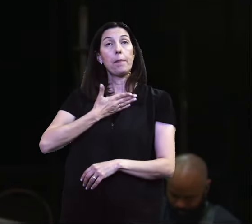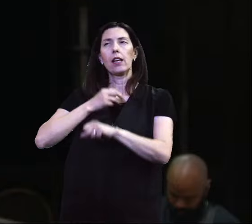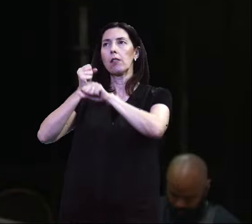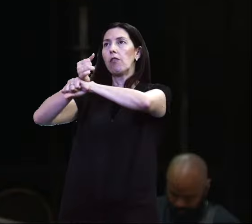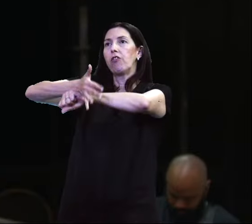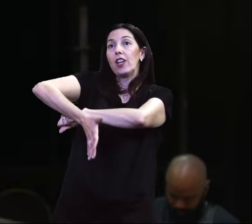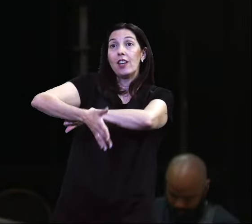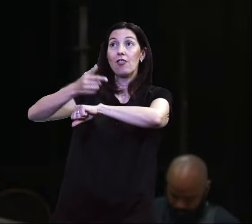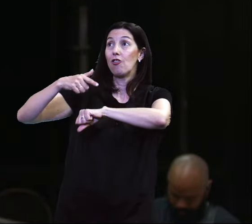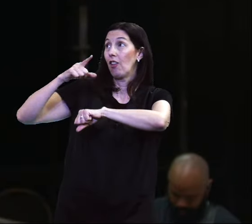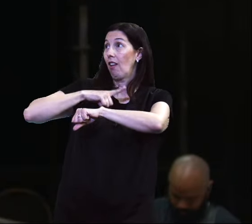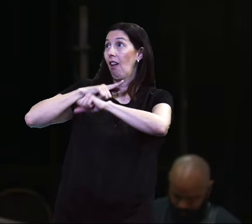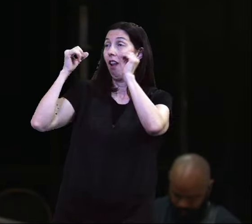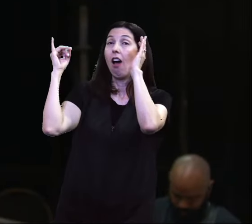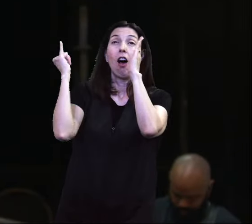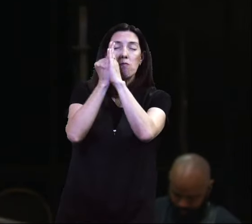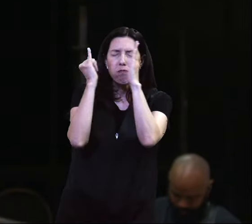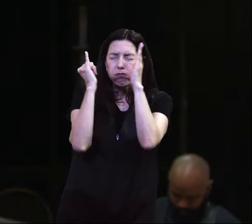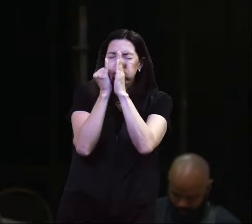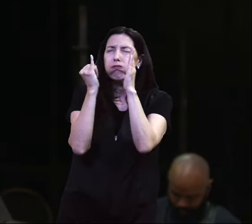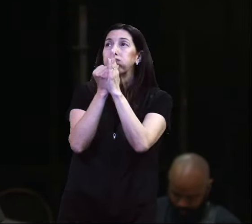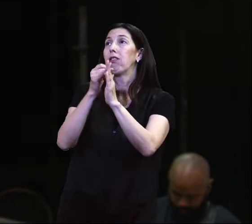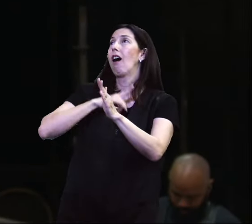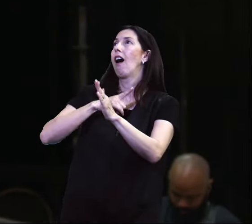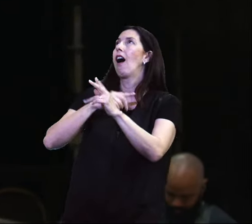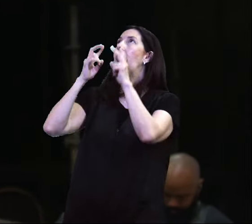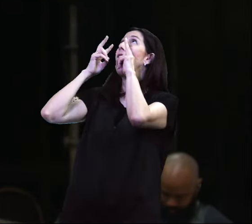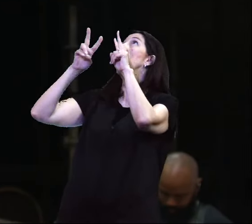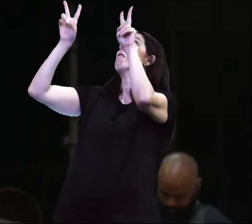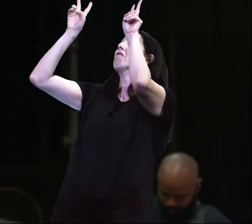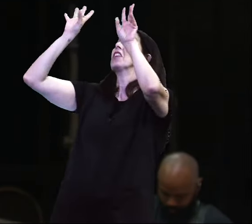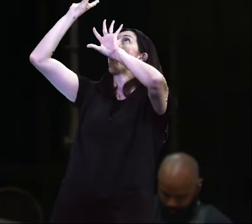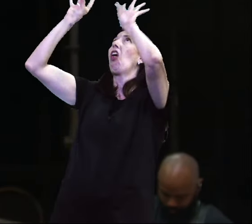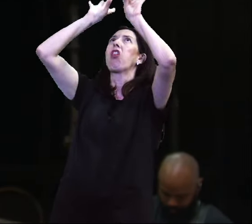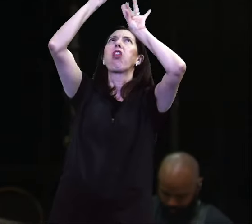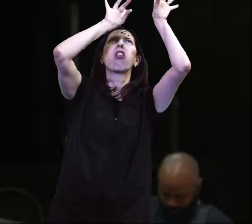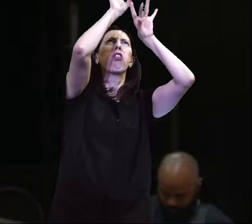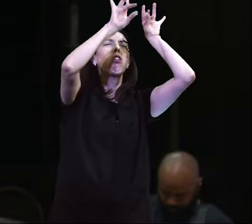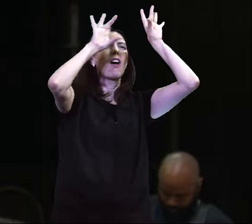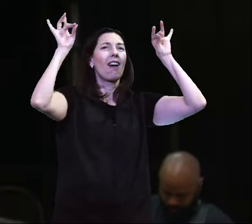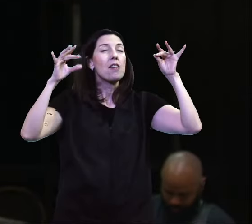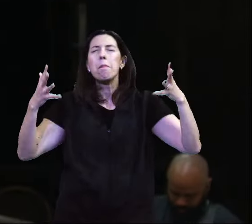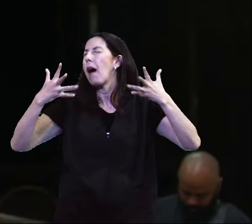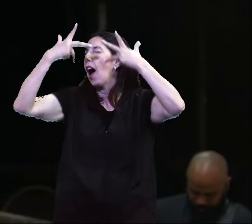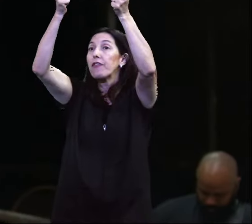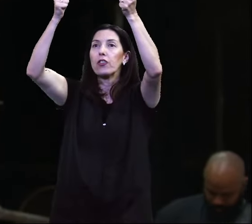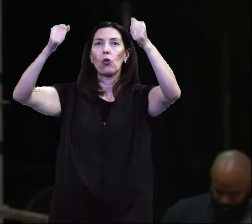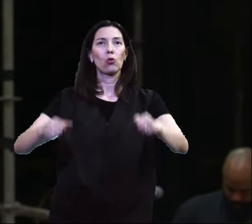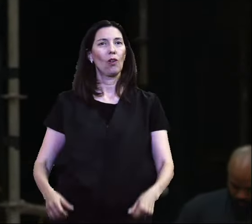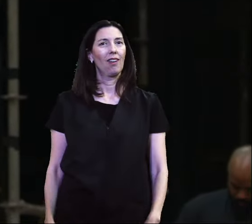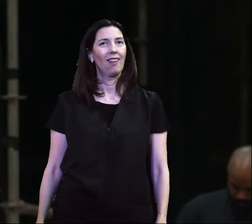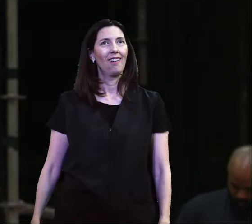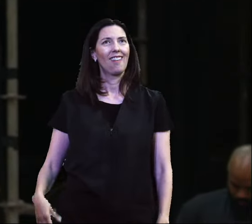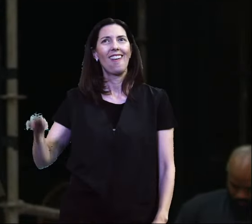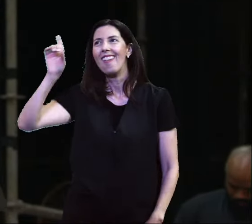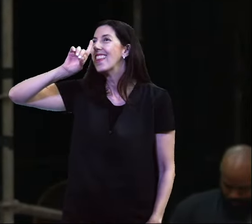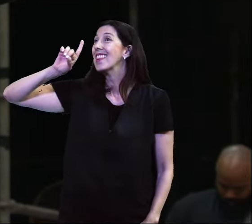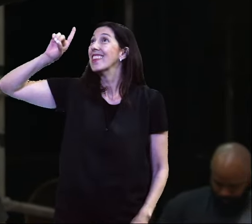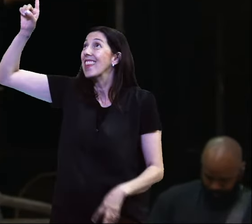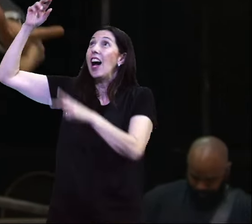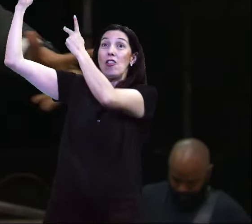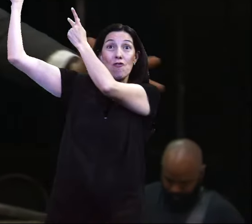aqui, e o que a gente via era a noite estrelada, e foi maravilhoso. Deus